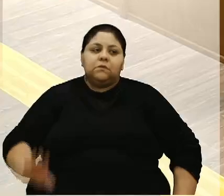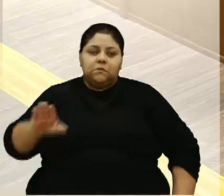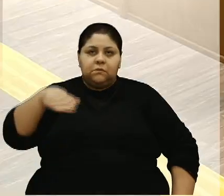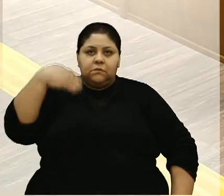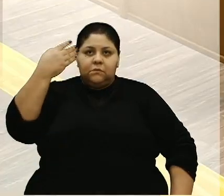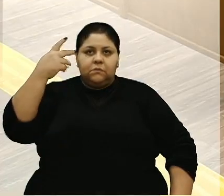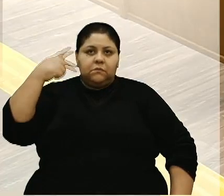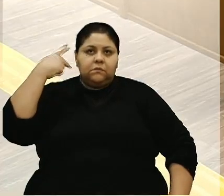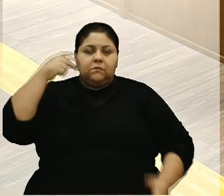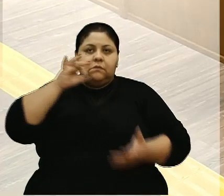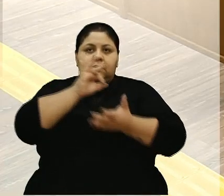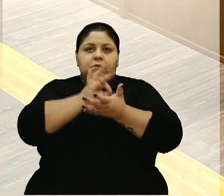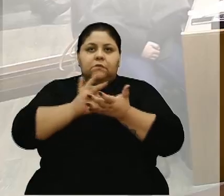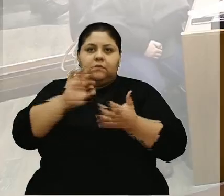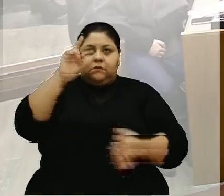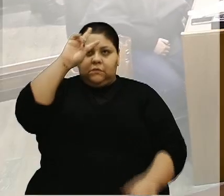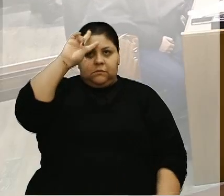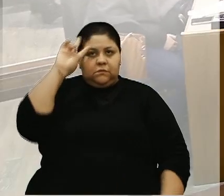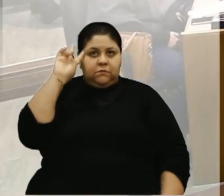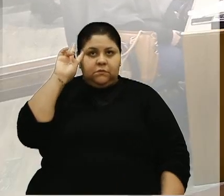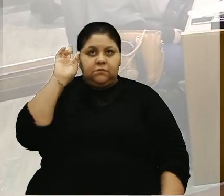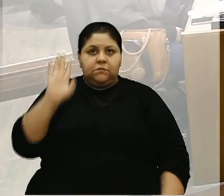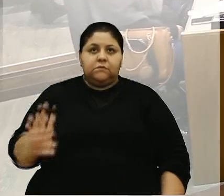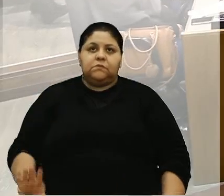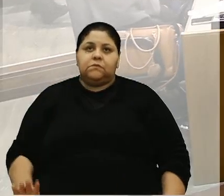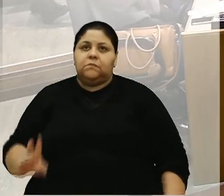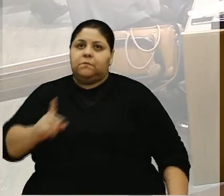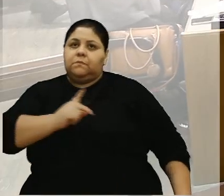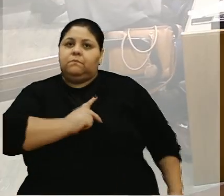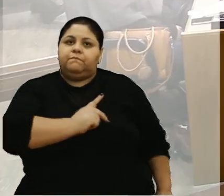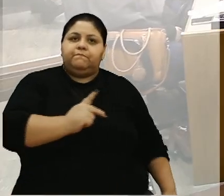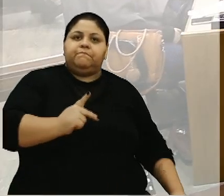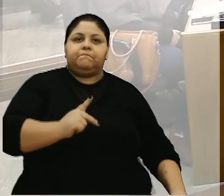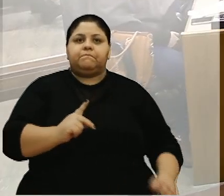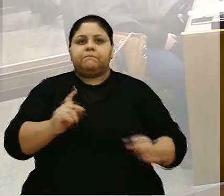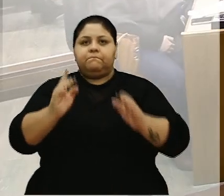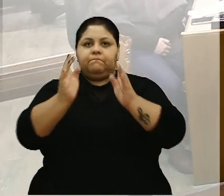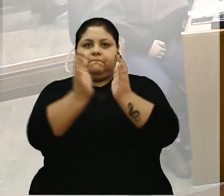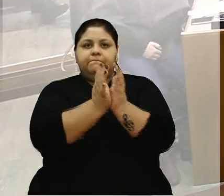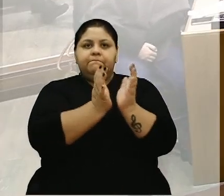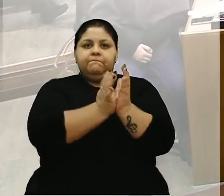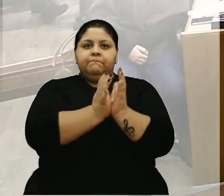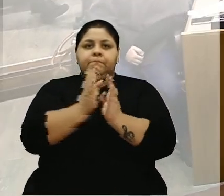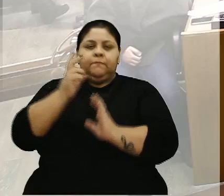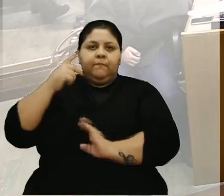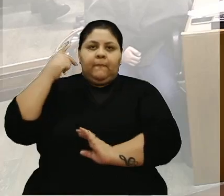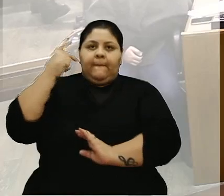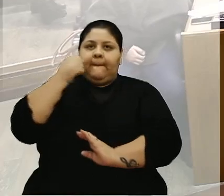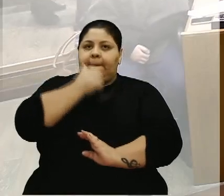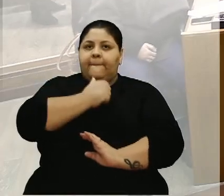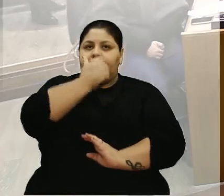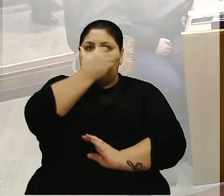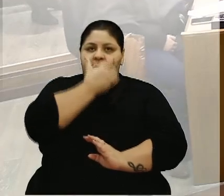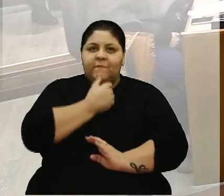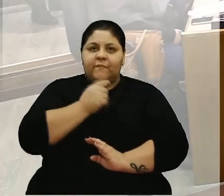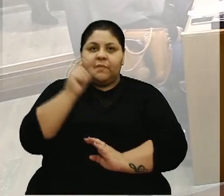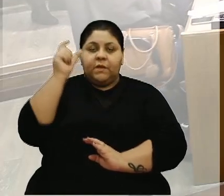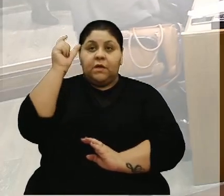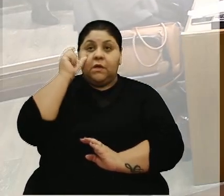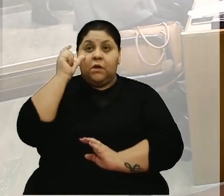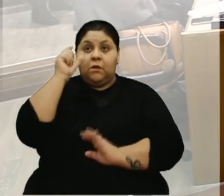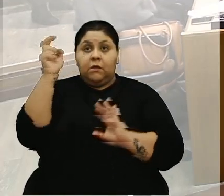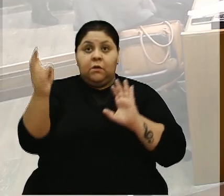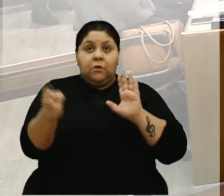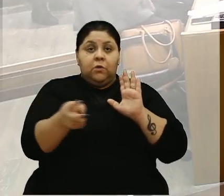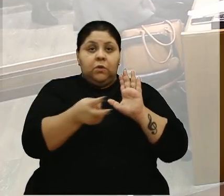Inscrito, vereador Luiz. Senhor presidente, colegas, vereadores e vereadoras, estava olhando aqui